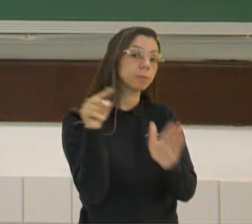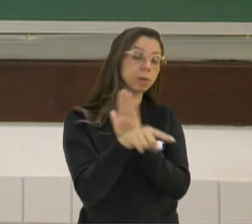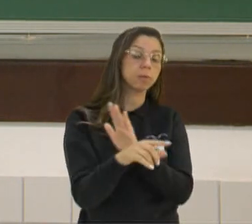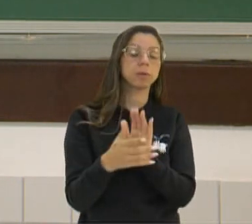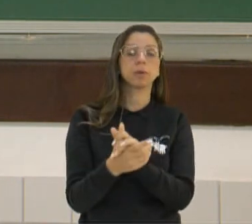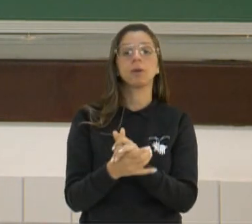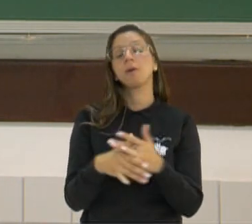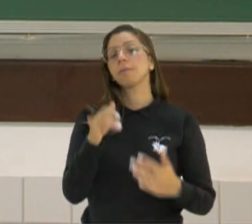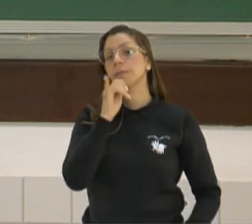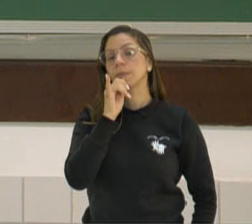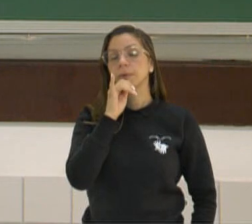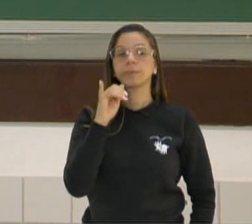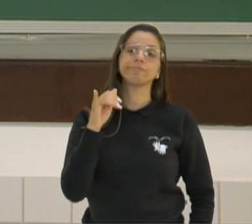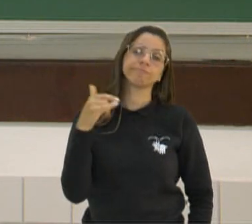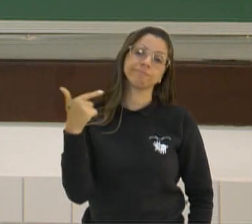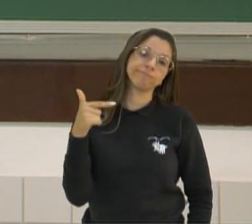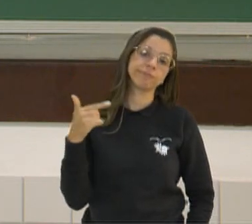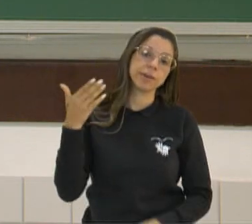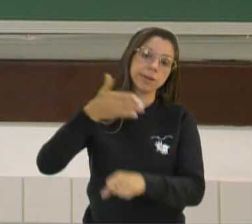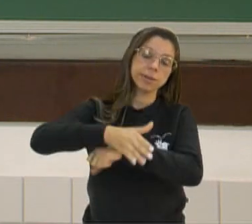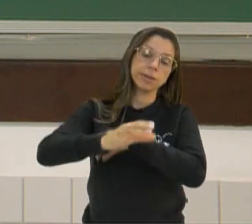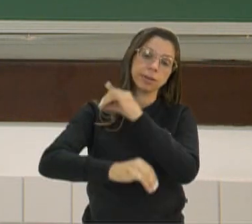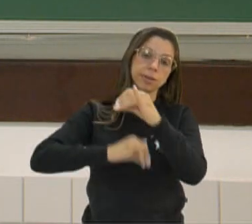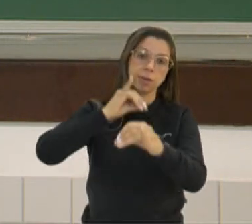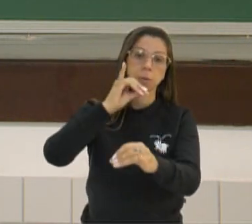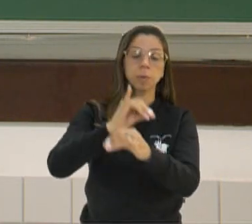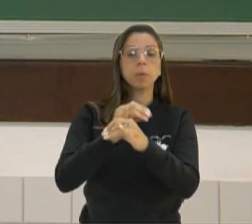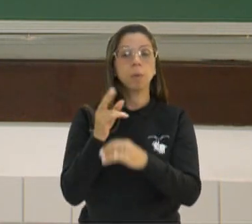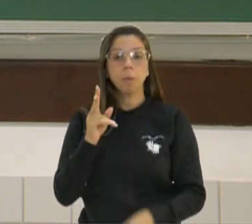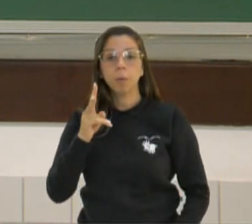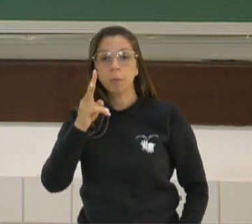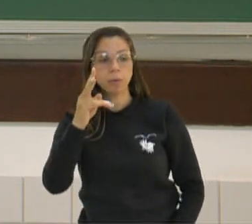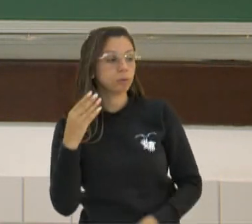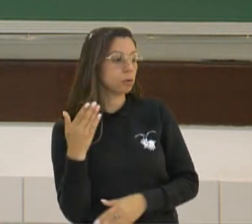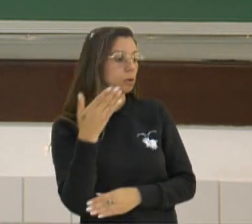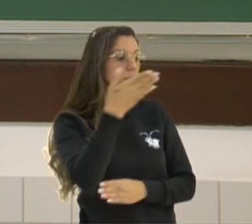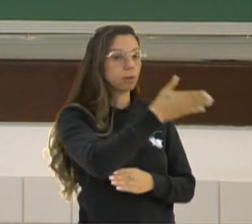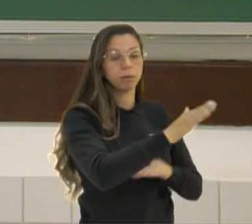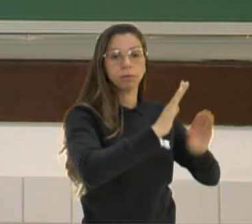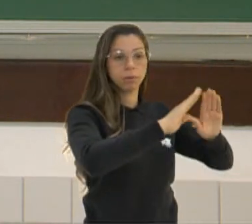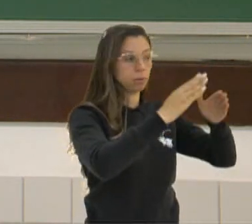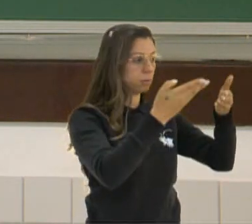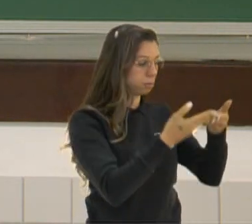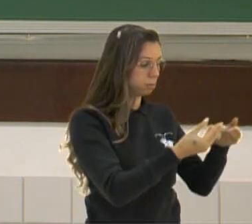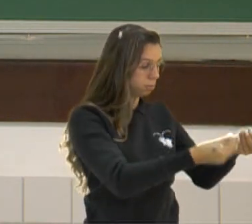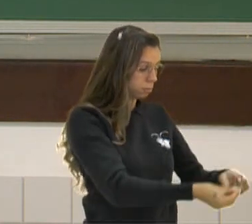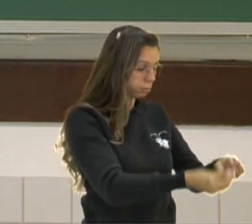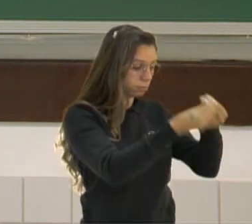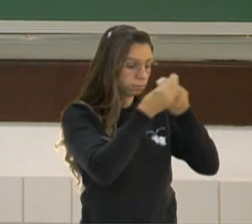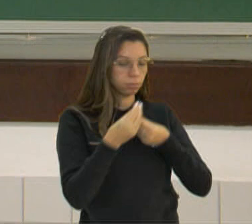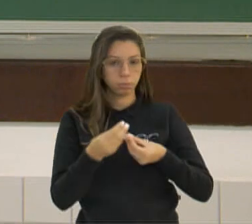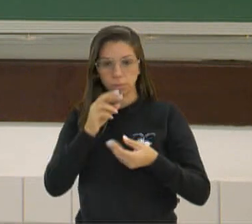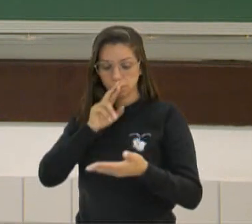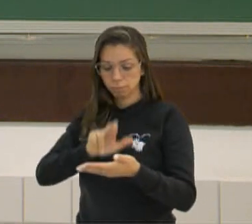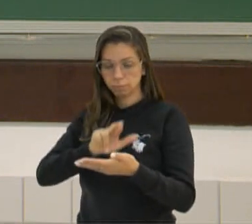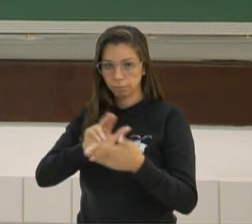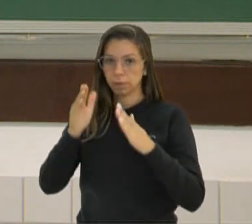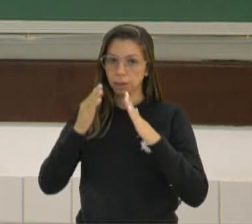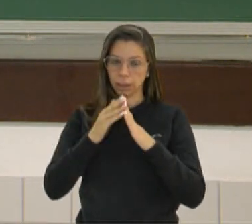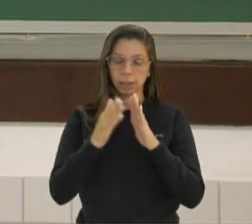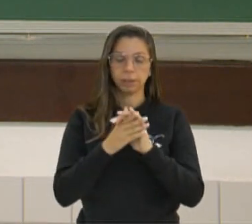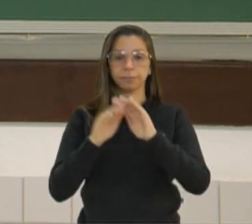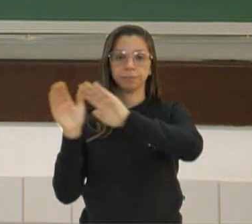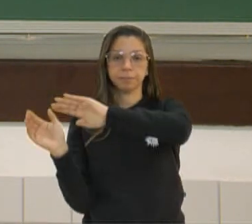acesso às salas virtuais, continue retirando o material impresso e estudando aí da melhor forma possível. Tema da aula de hoje, vamos